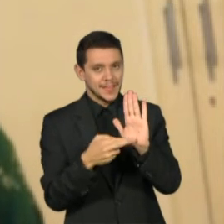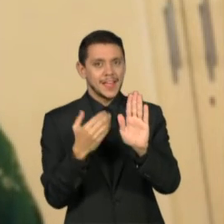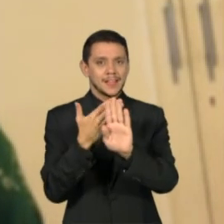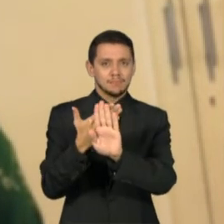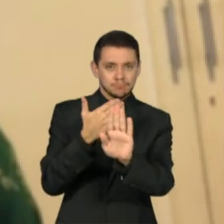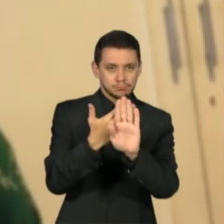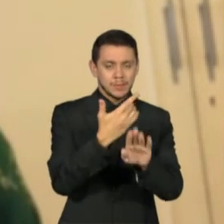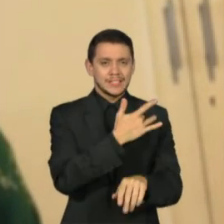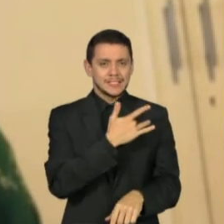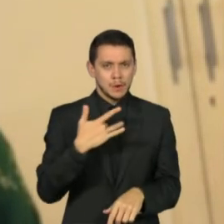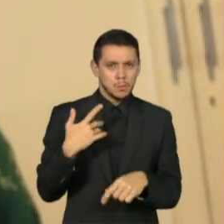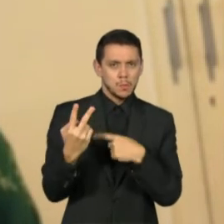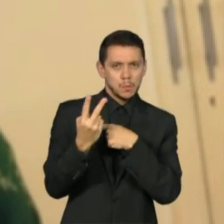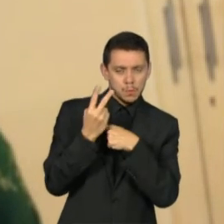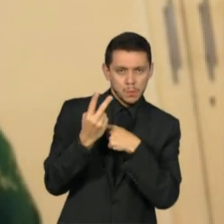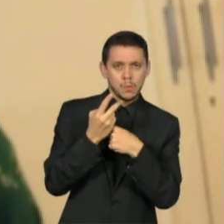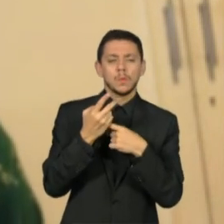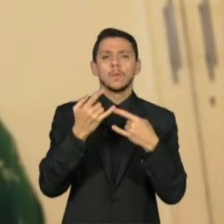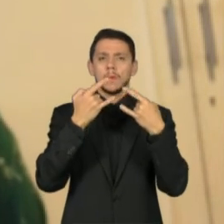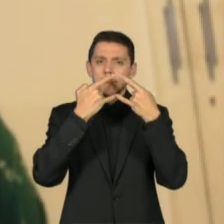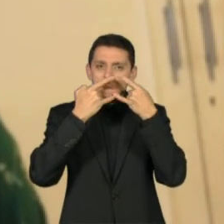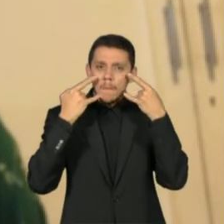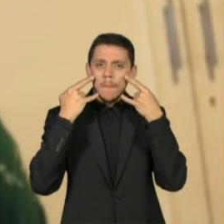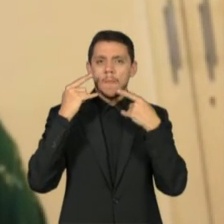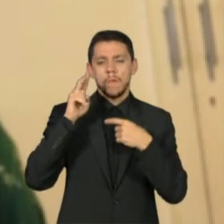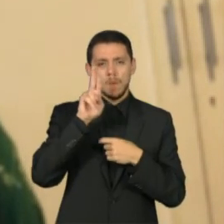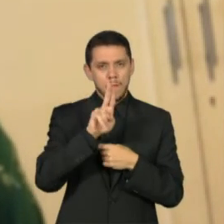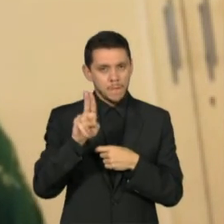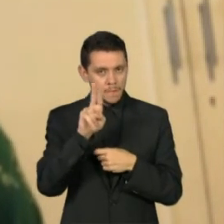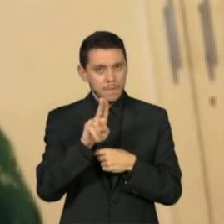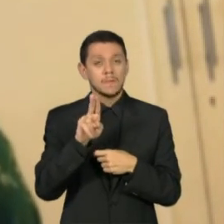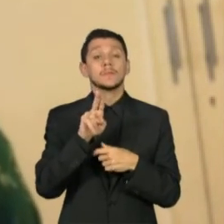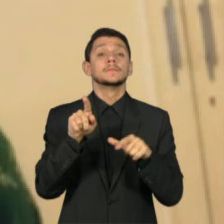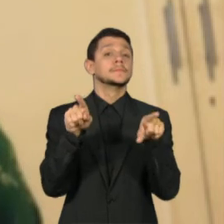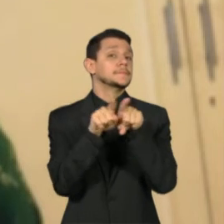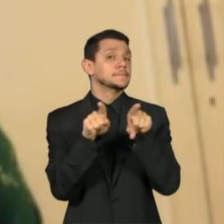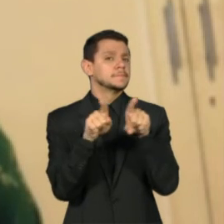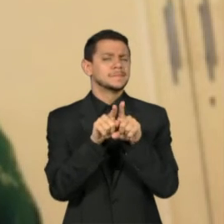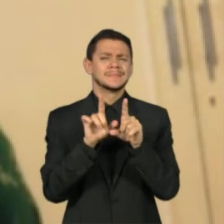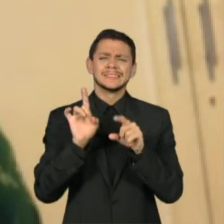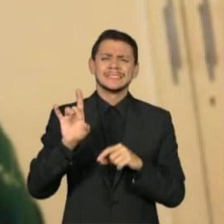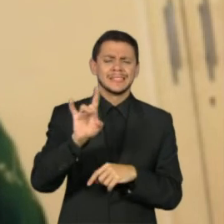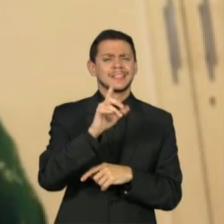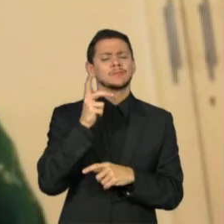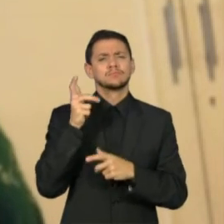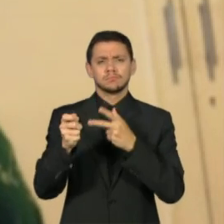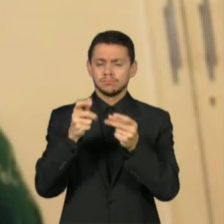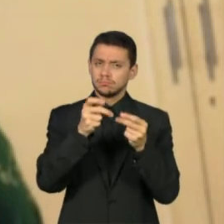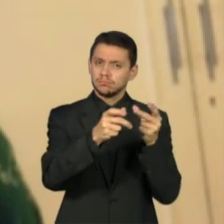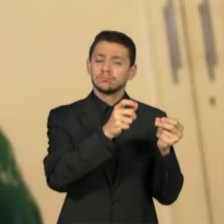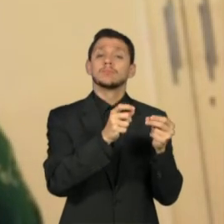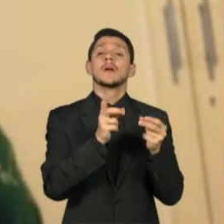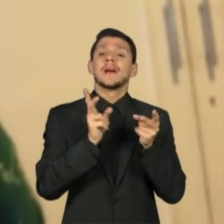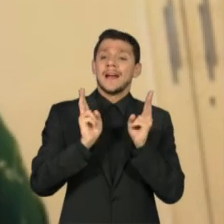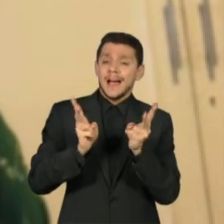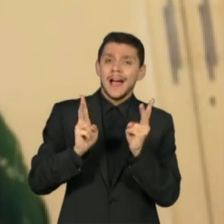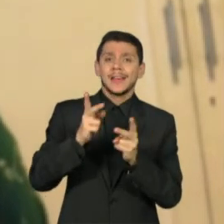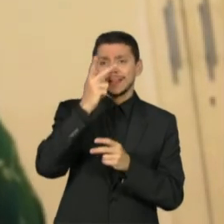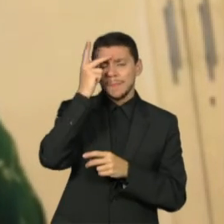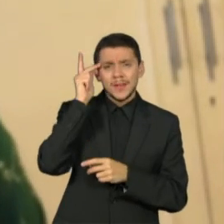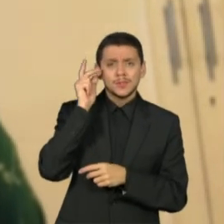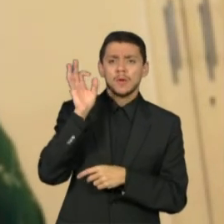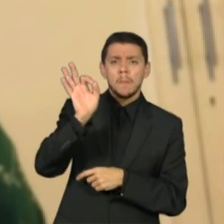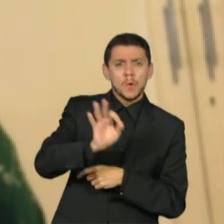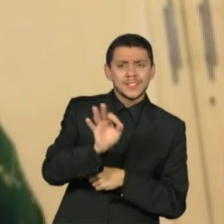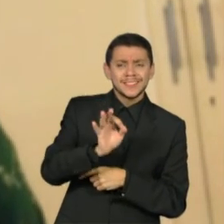distanciamento social, o uso da máscara e também vacinarmos todos, porque ainda tem uma grande parcela da população que ainda